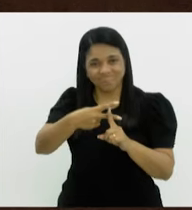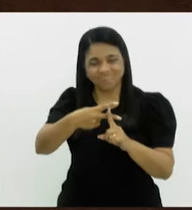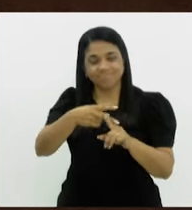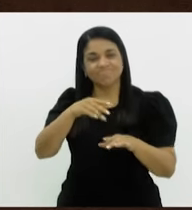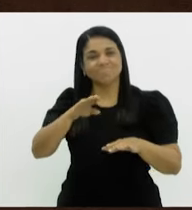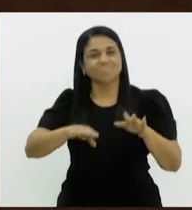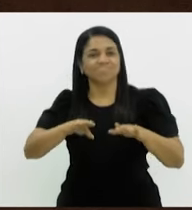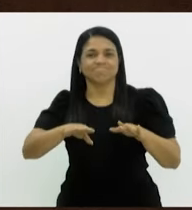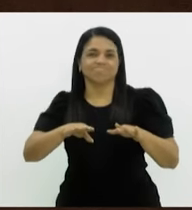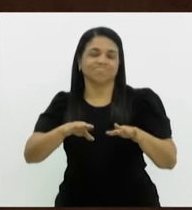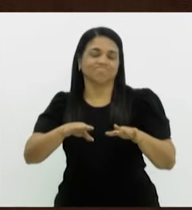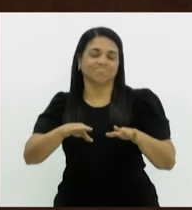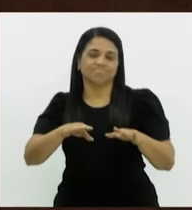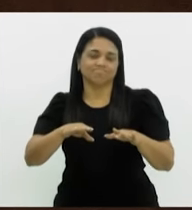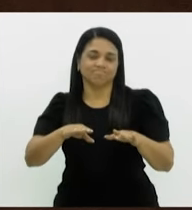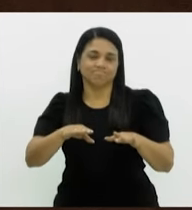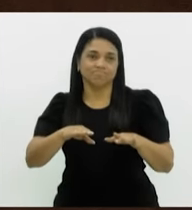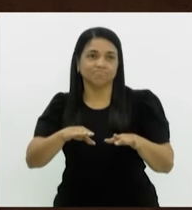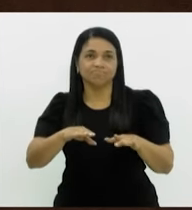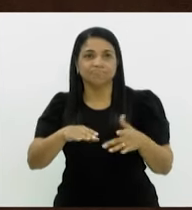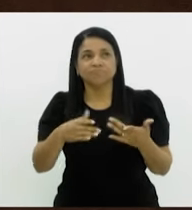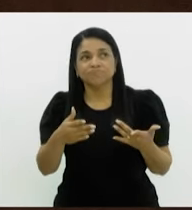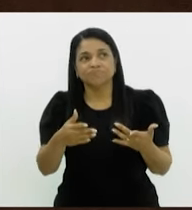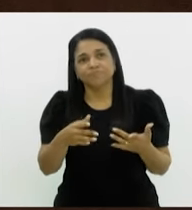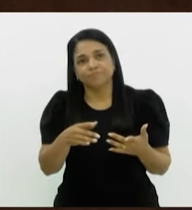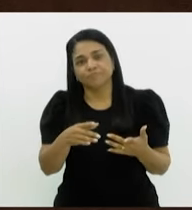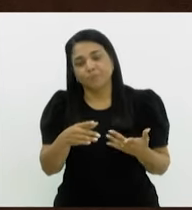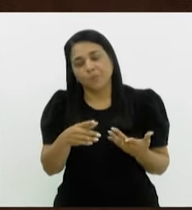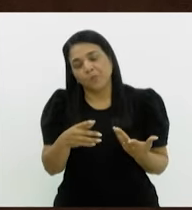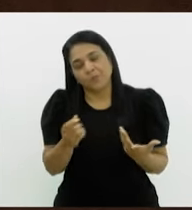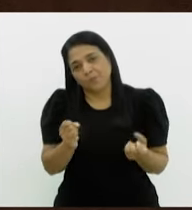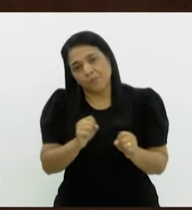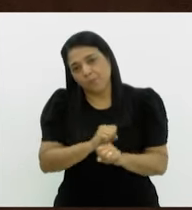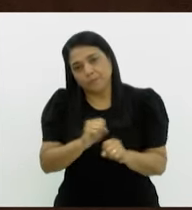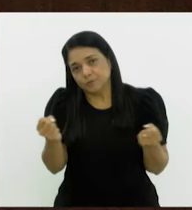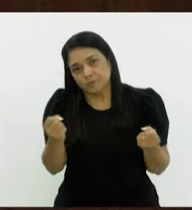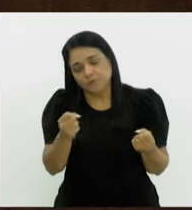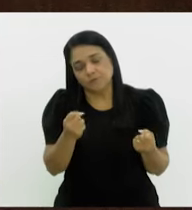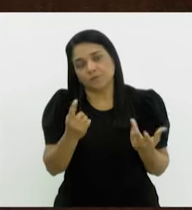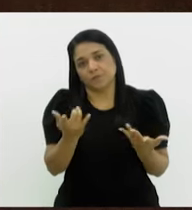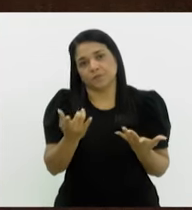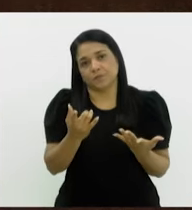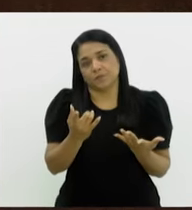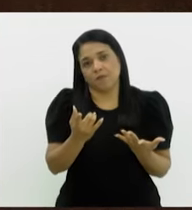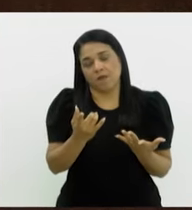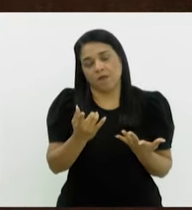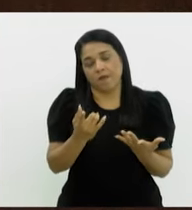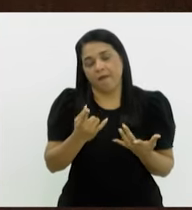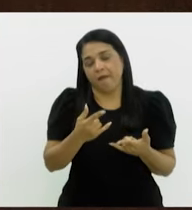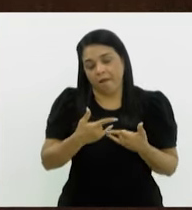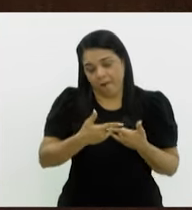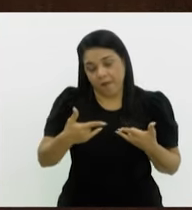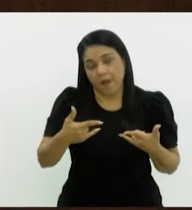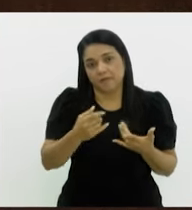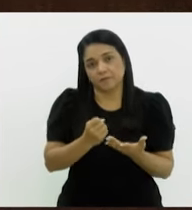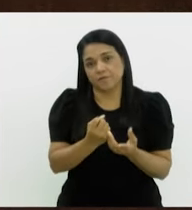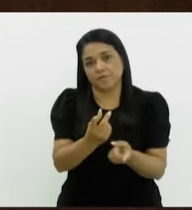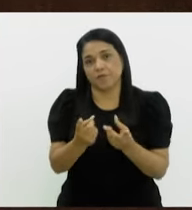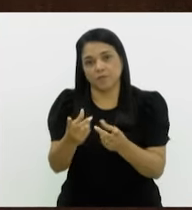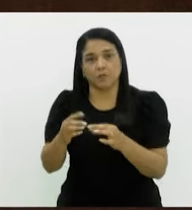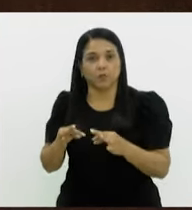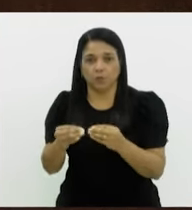pena, porque não tem pessoas suficientes para comprar o ingresso e manter o aumento daquela